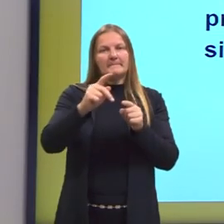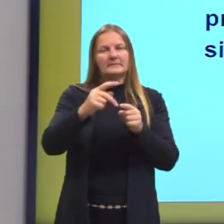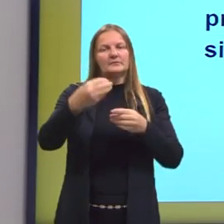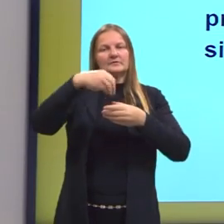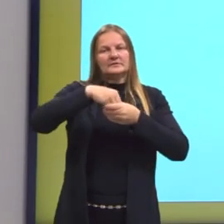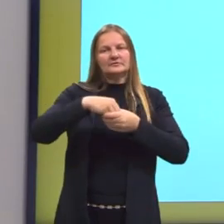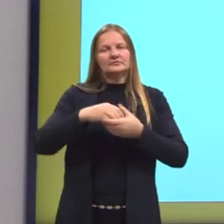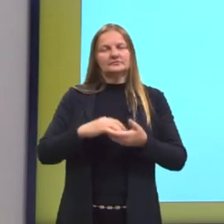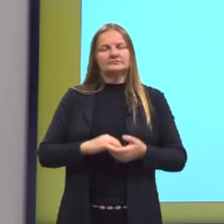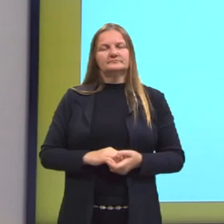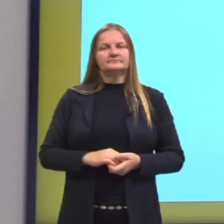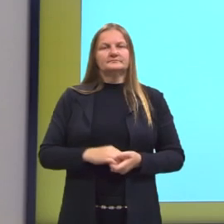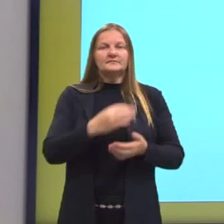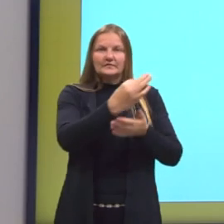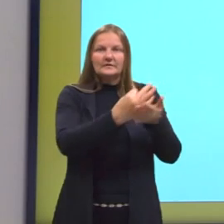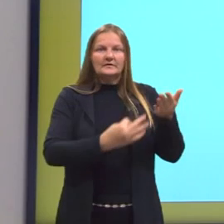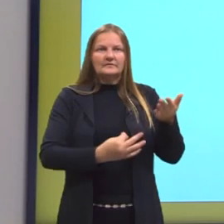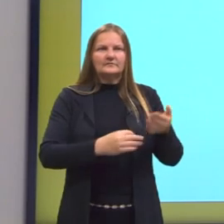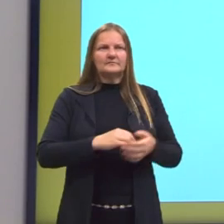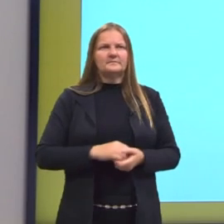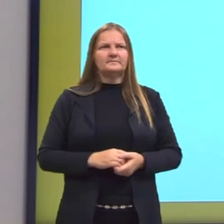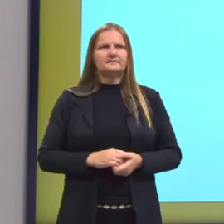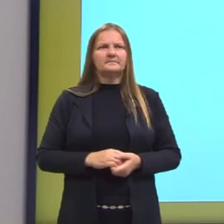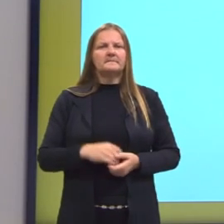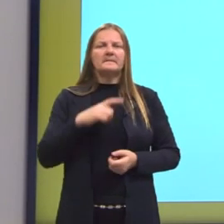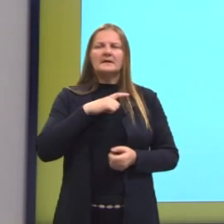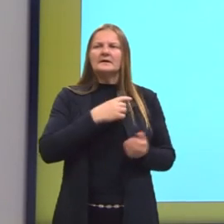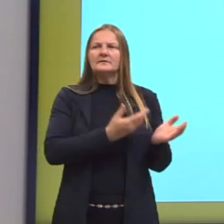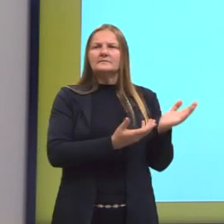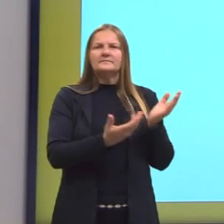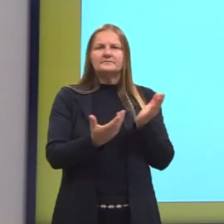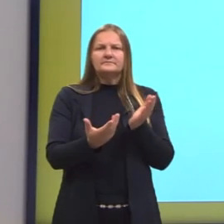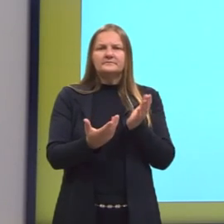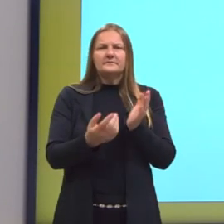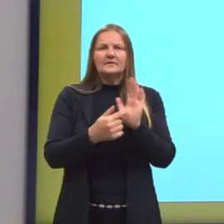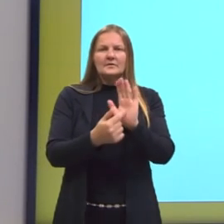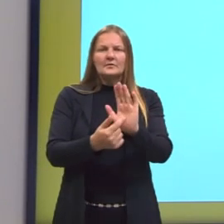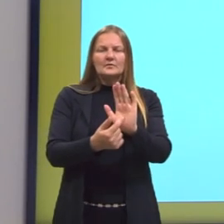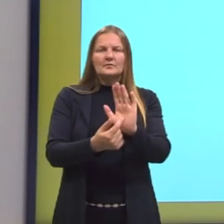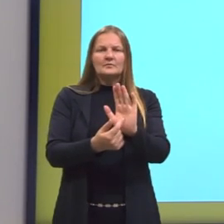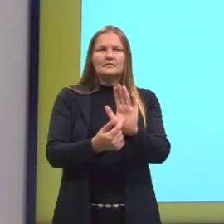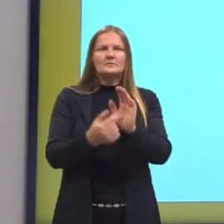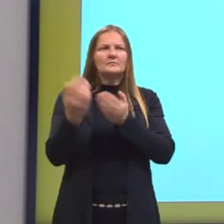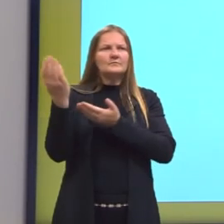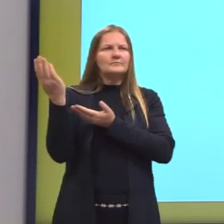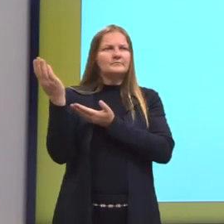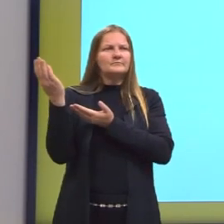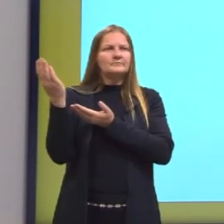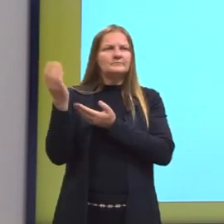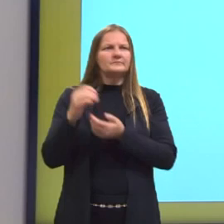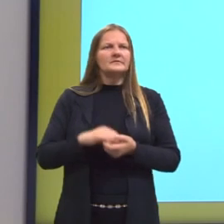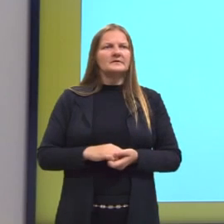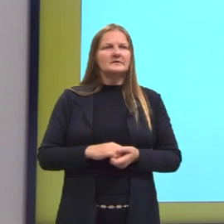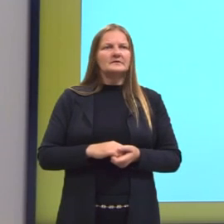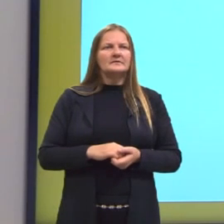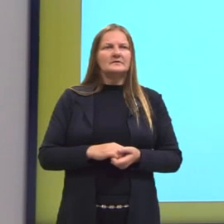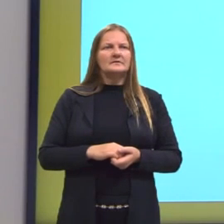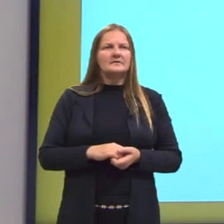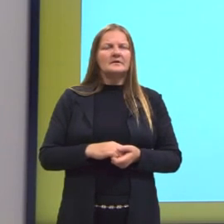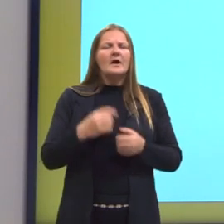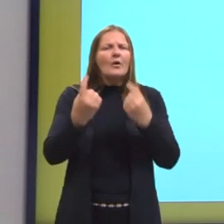língua e aqui eu trouxe para essa competência 1 algumas falhas